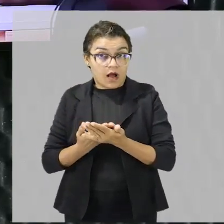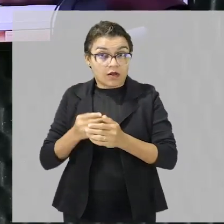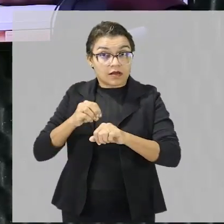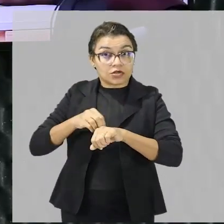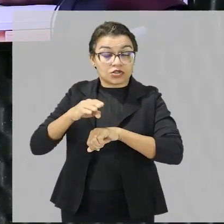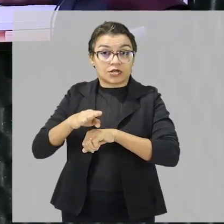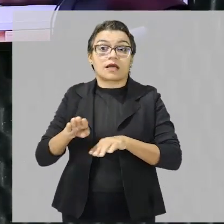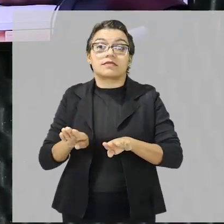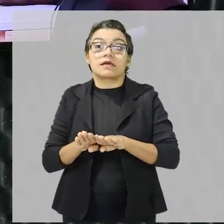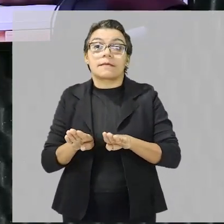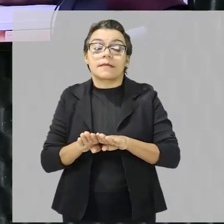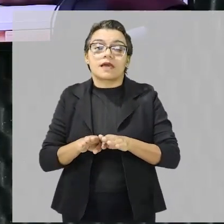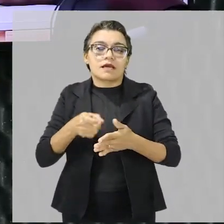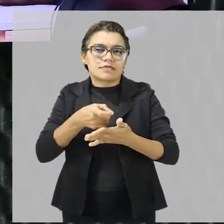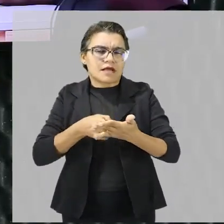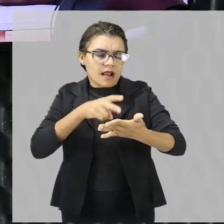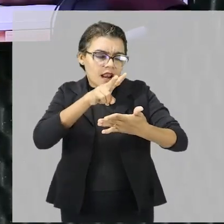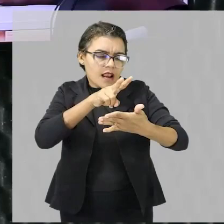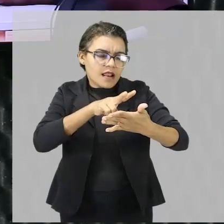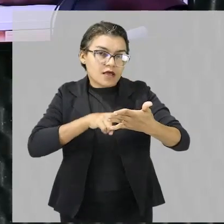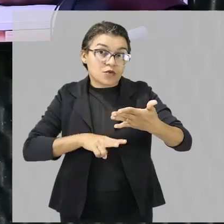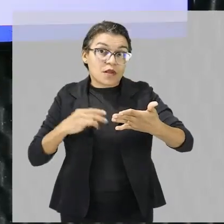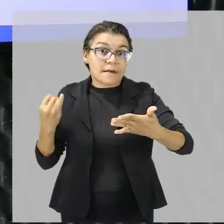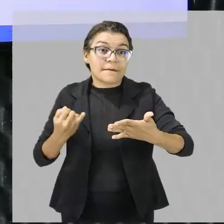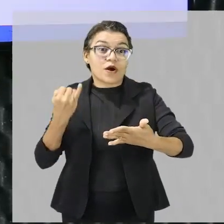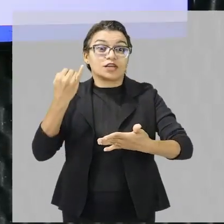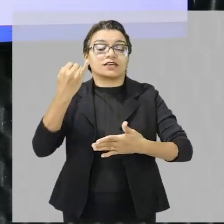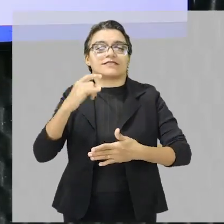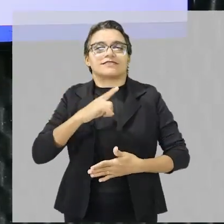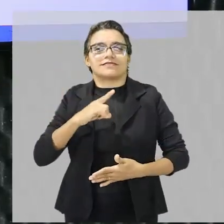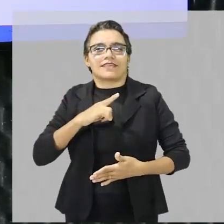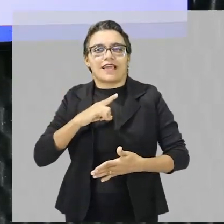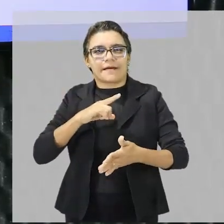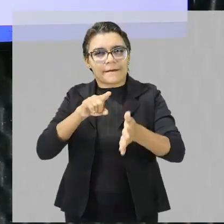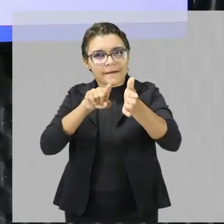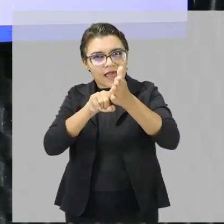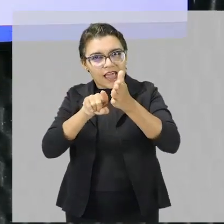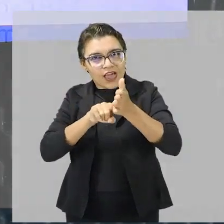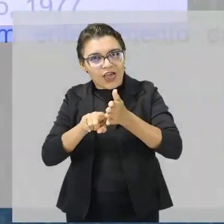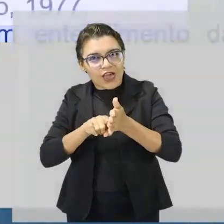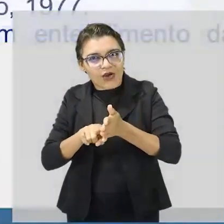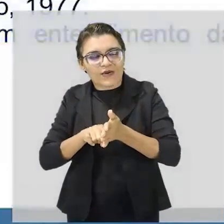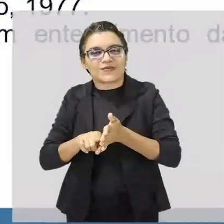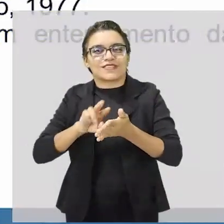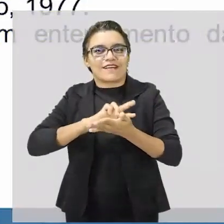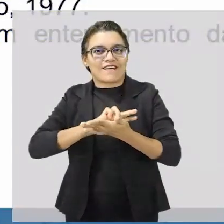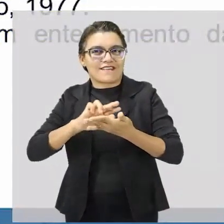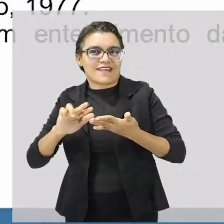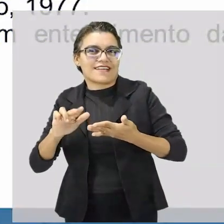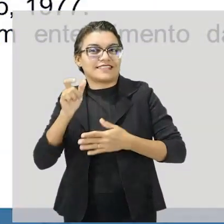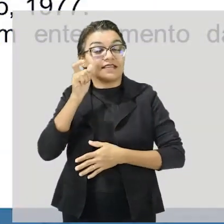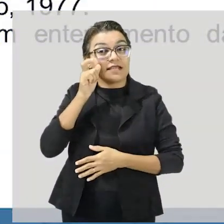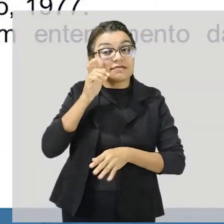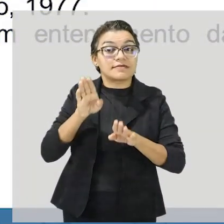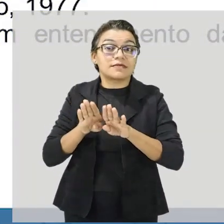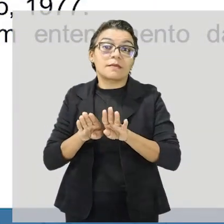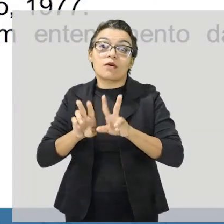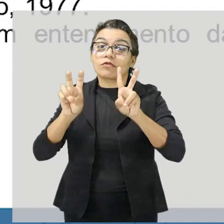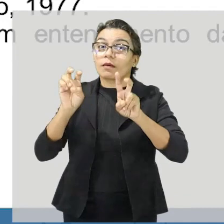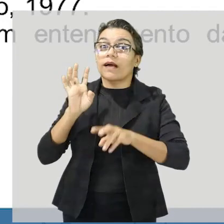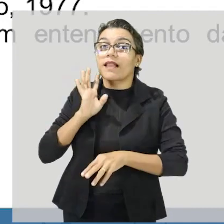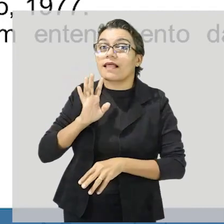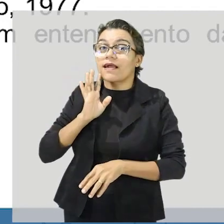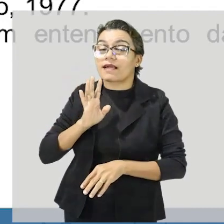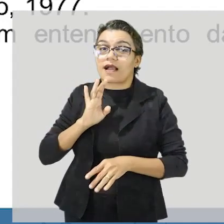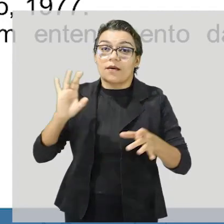e a leitura também, porque nós temos aqui, olha, muitas questões interessantes e um tema muito legal, que está